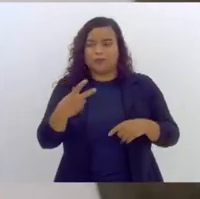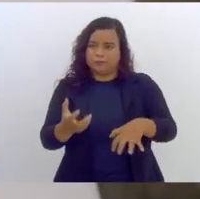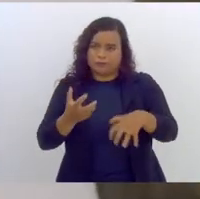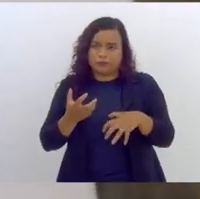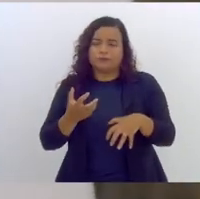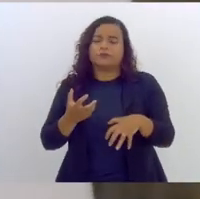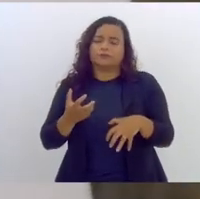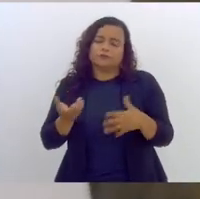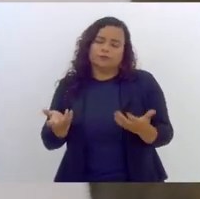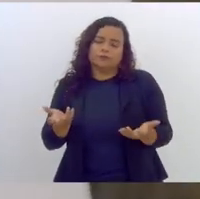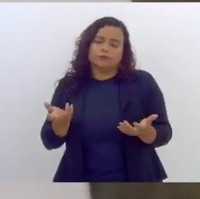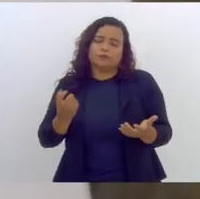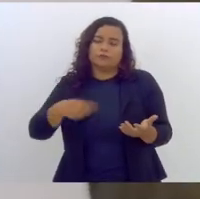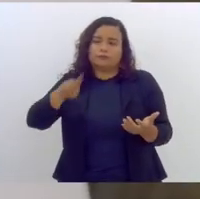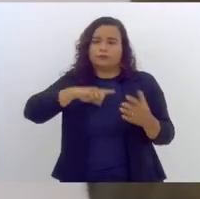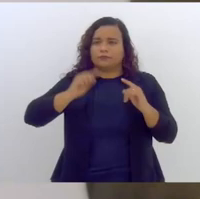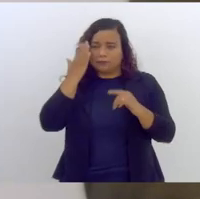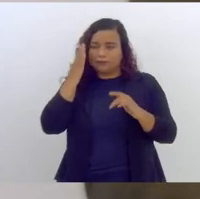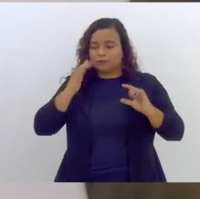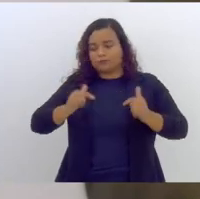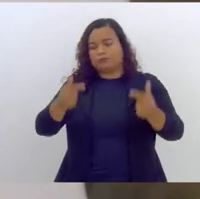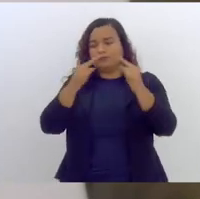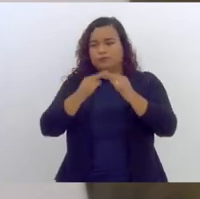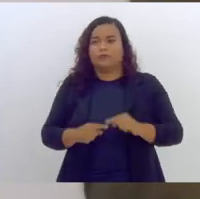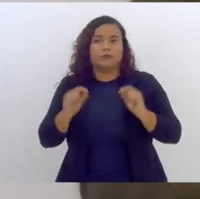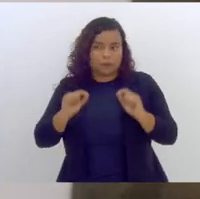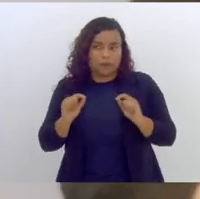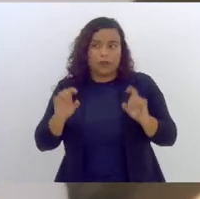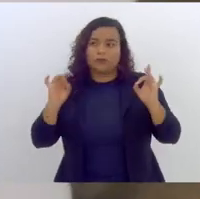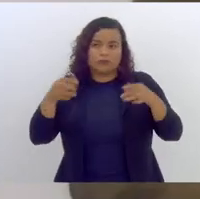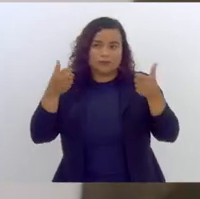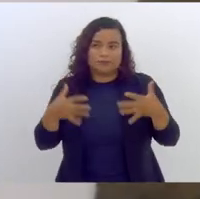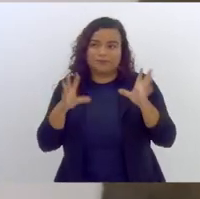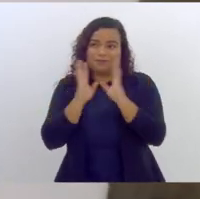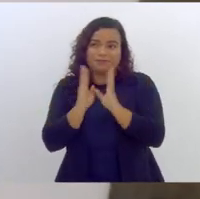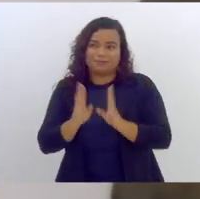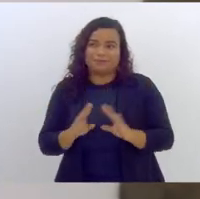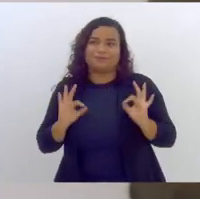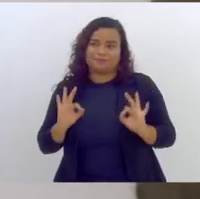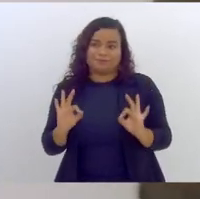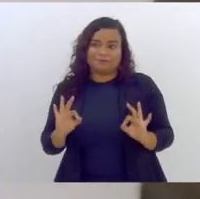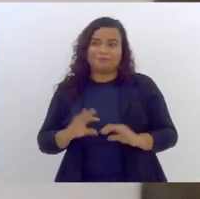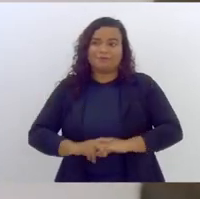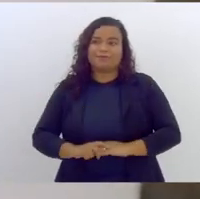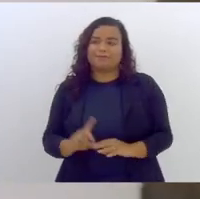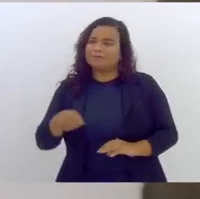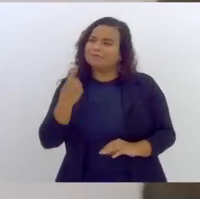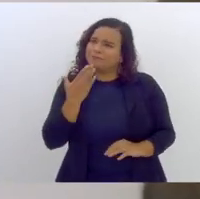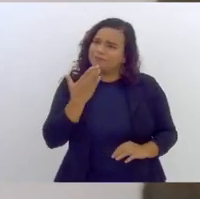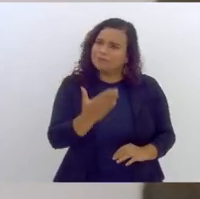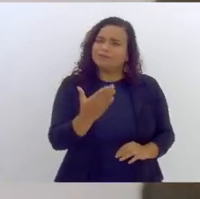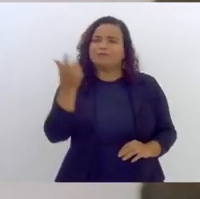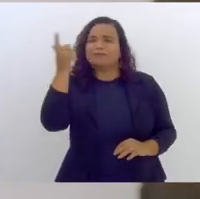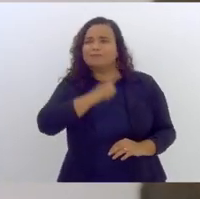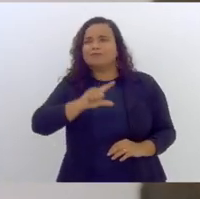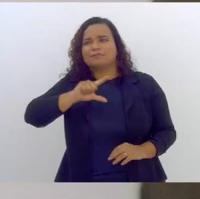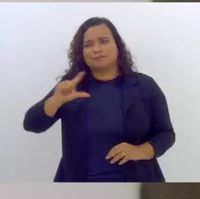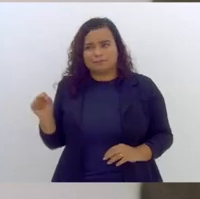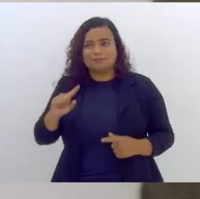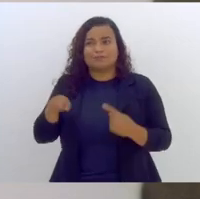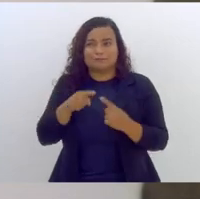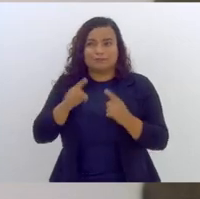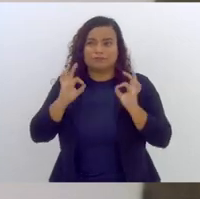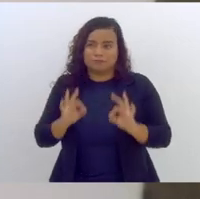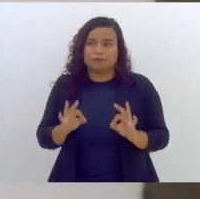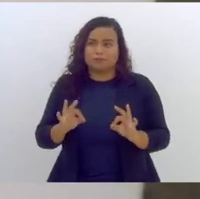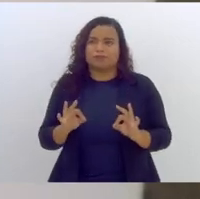as medidas que forem cabíveis apenas isso rapidamente para pedir que a gente sai daqui objetivamente